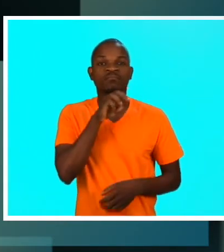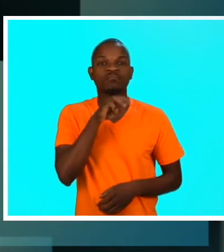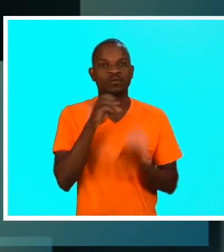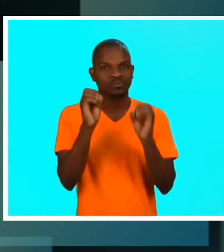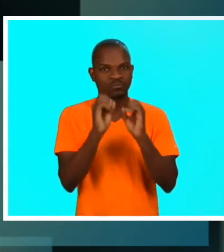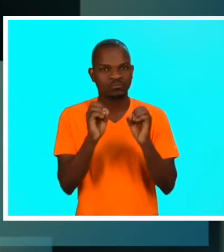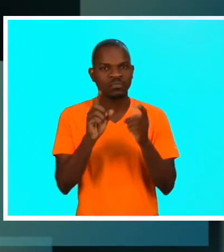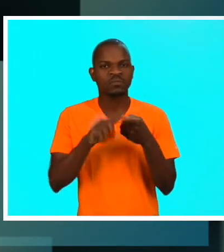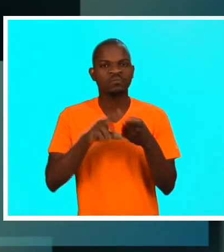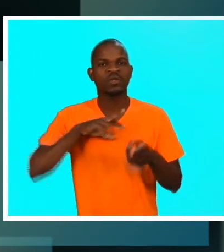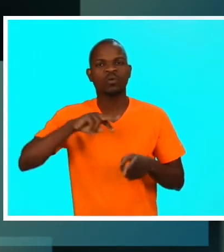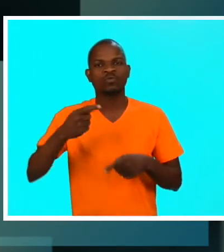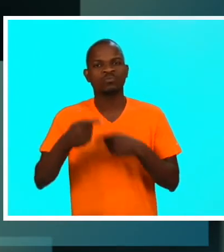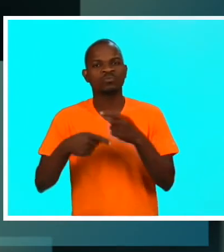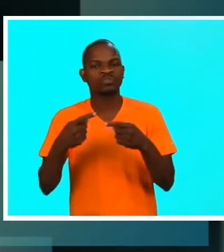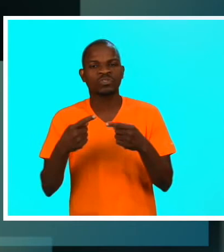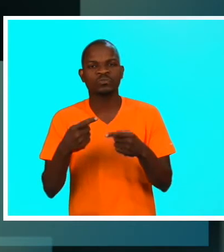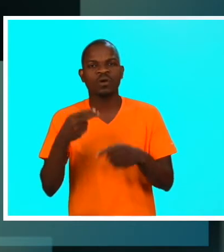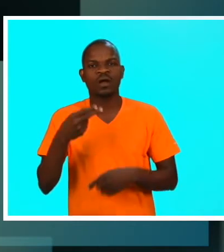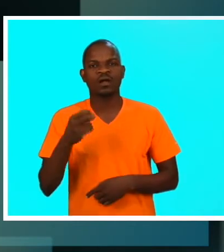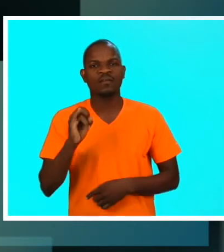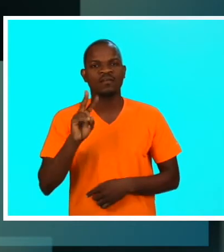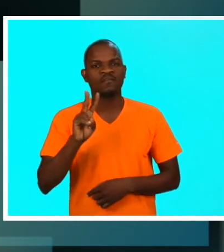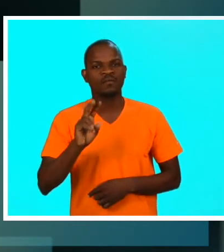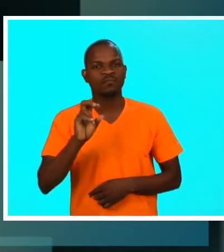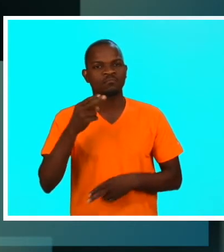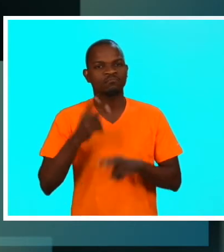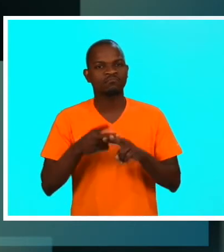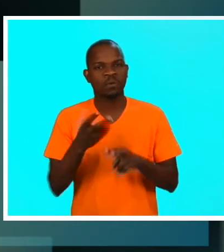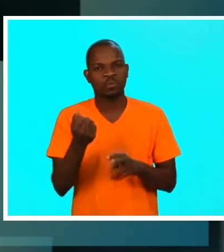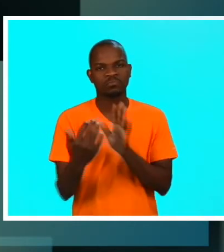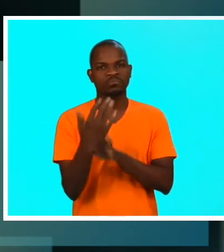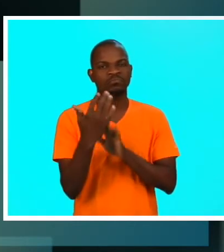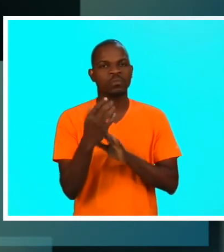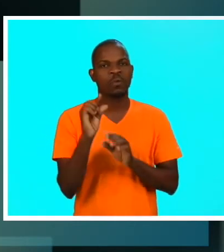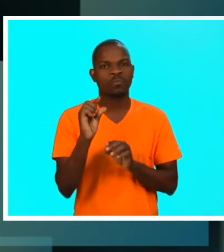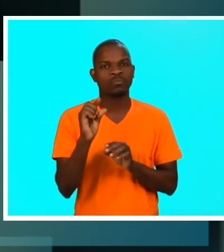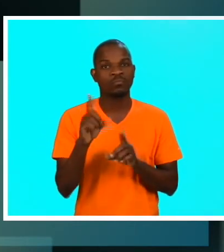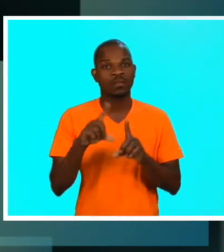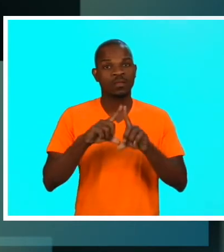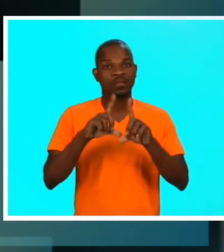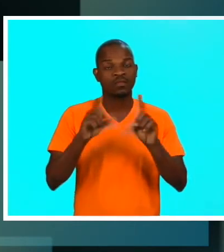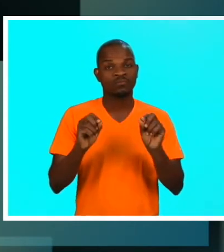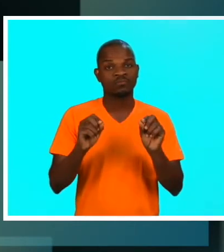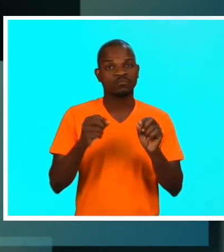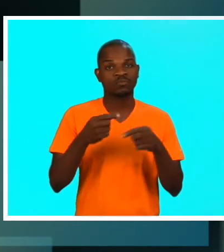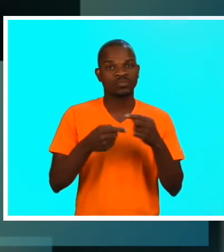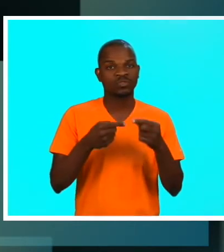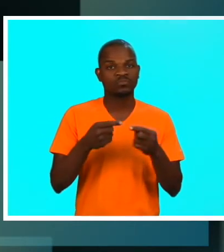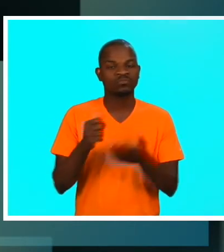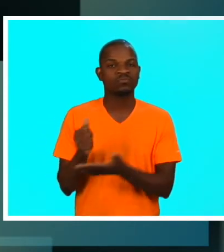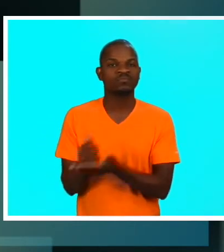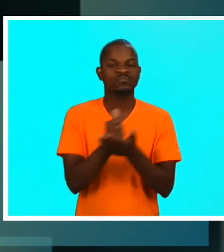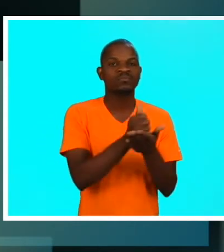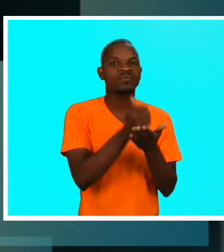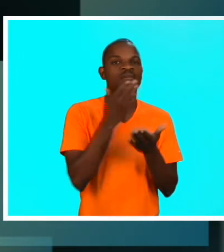órfãos, casas, tem outro projeto da HIV-Sida. Podemos falar um pouco desse projeto? Temos um projeto que é financiado pela